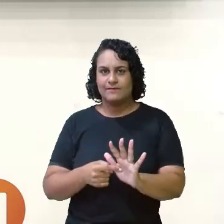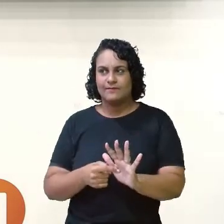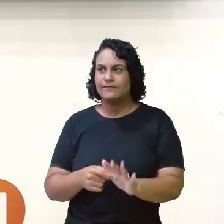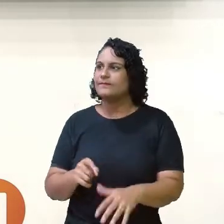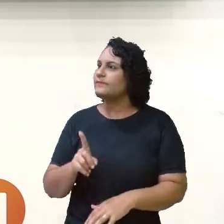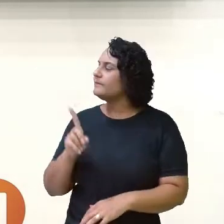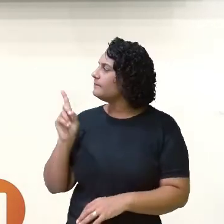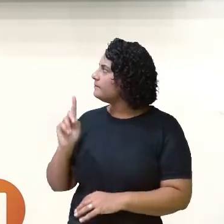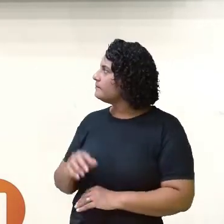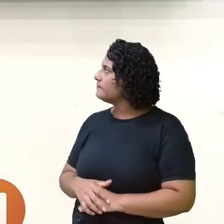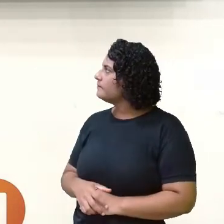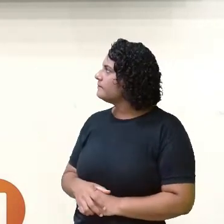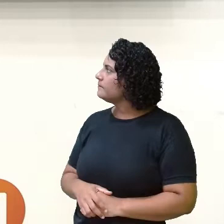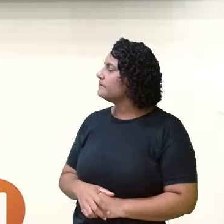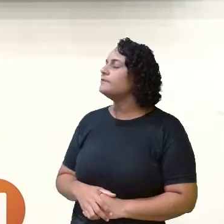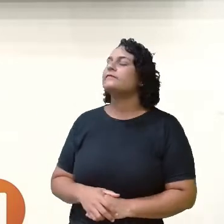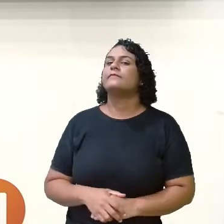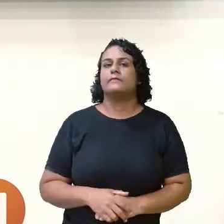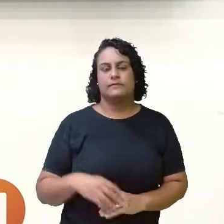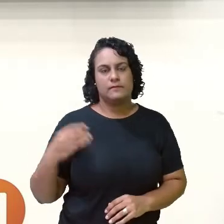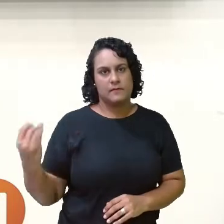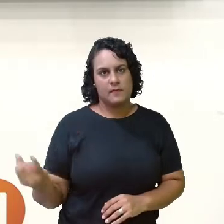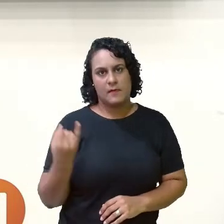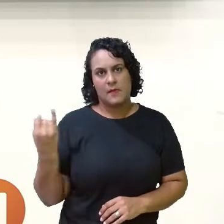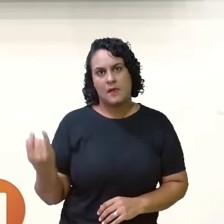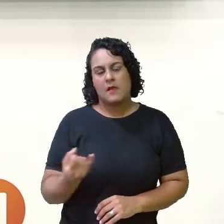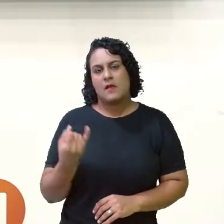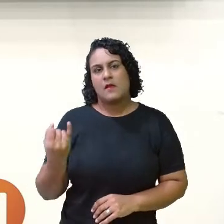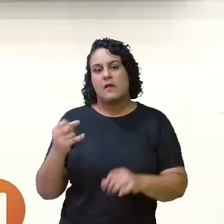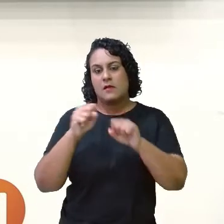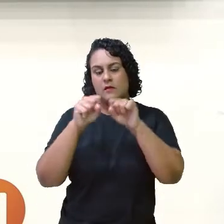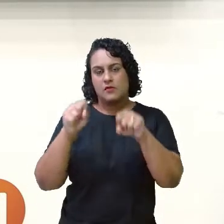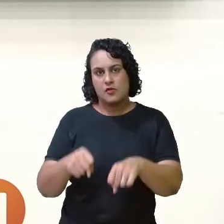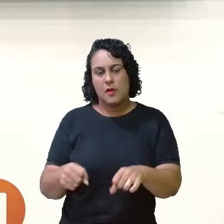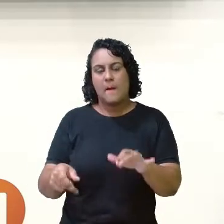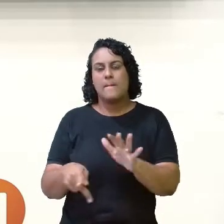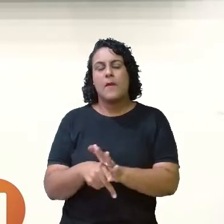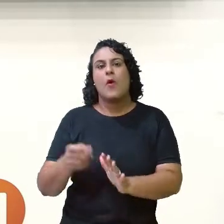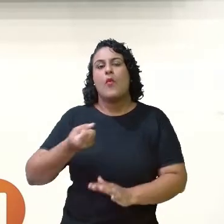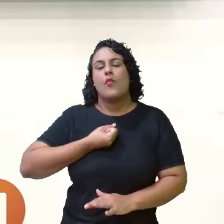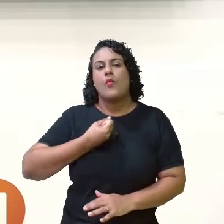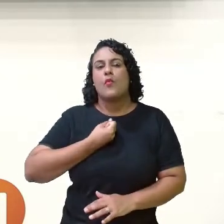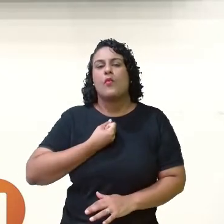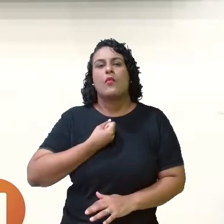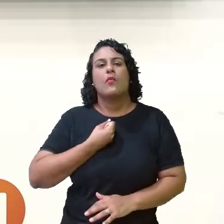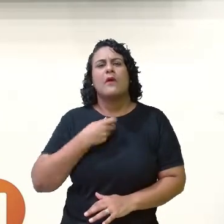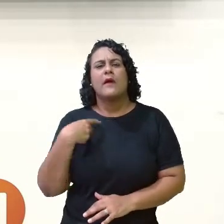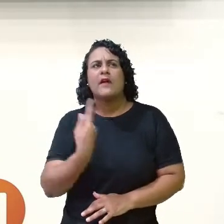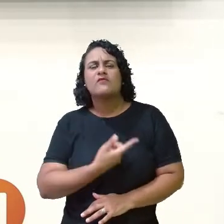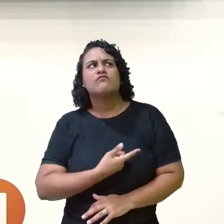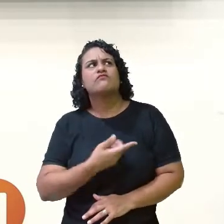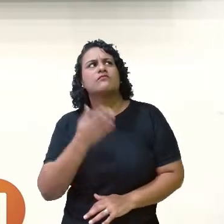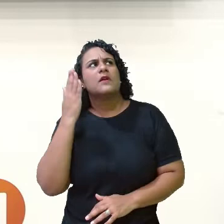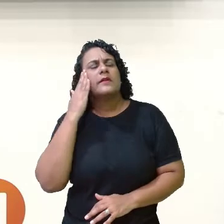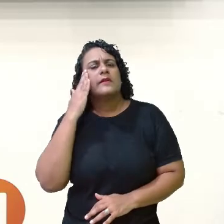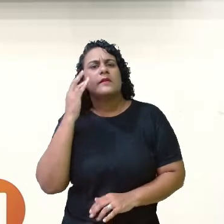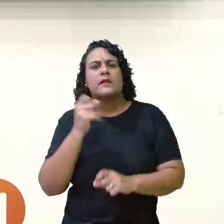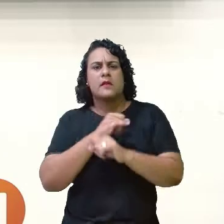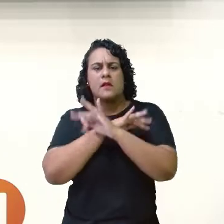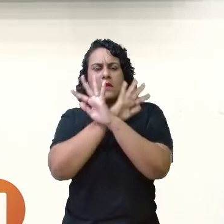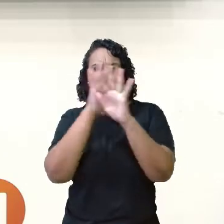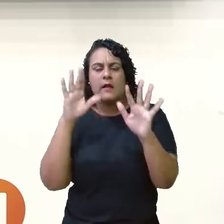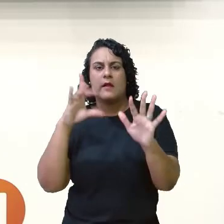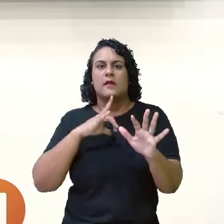exemplo, uma das coisas importantes do sistema de numeração é a gente entender que a gente possui